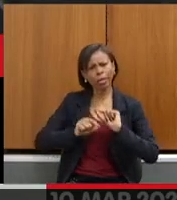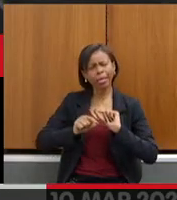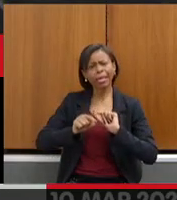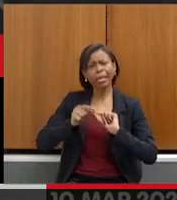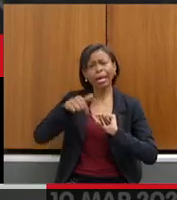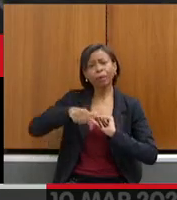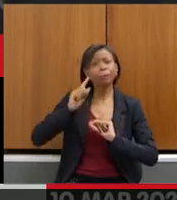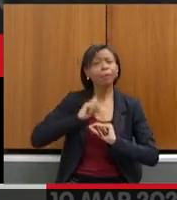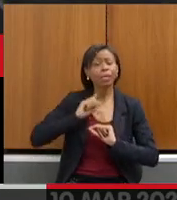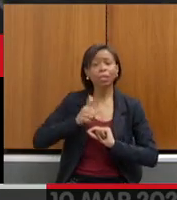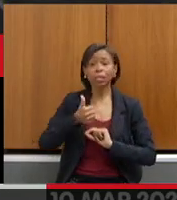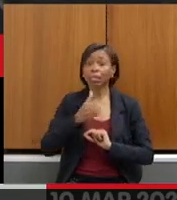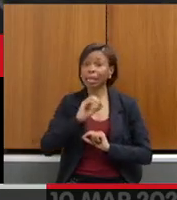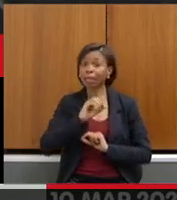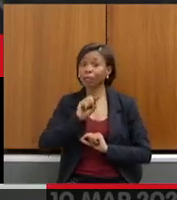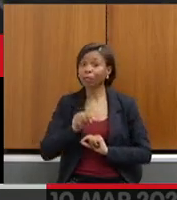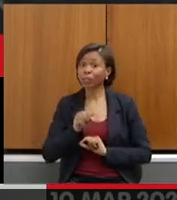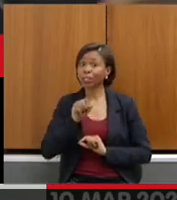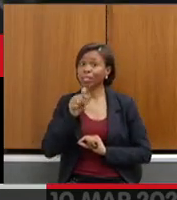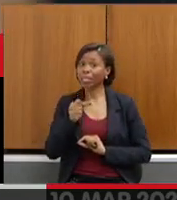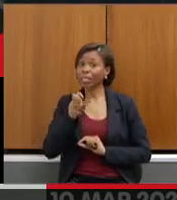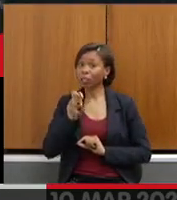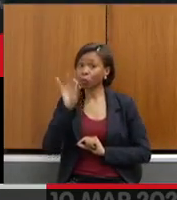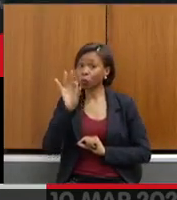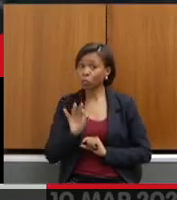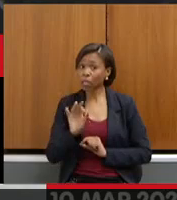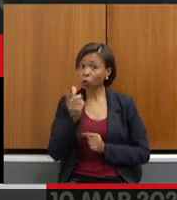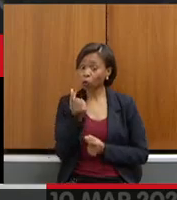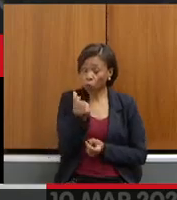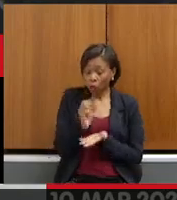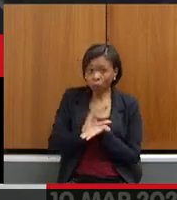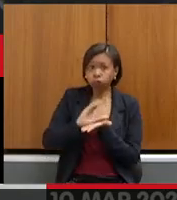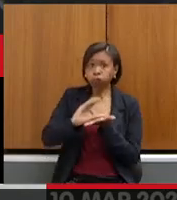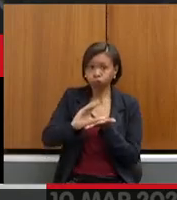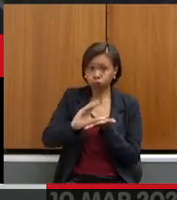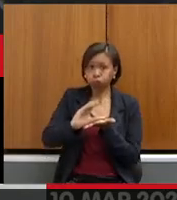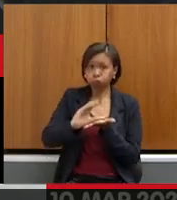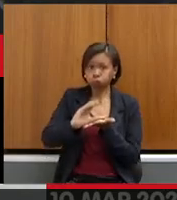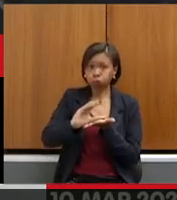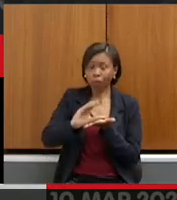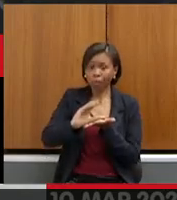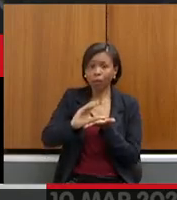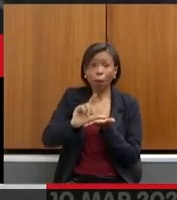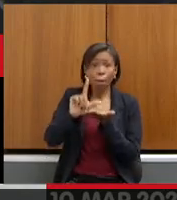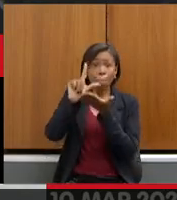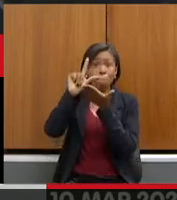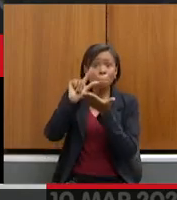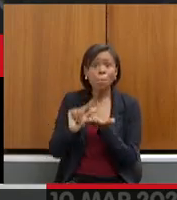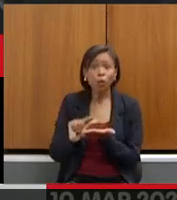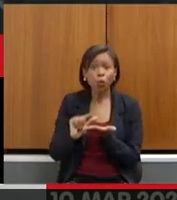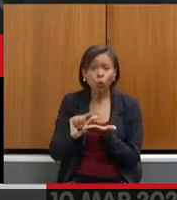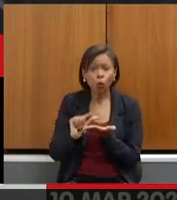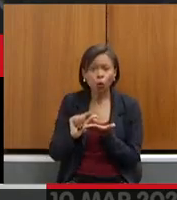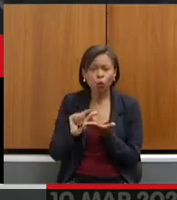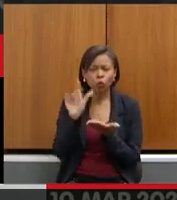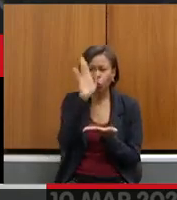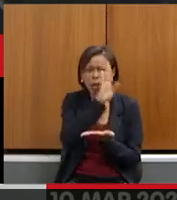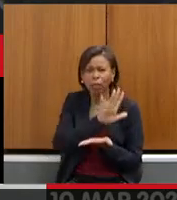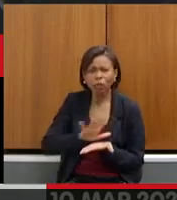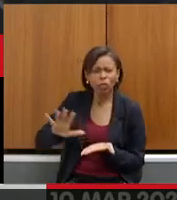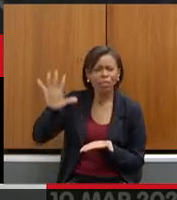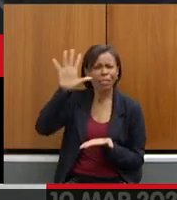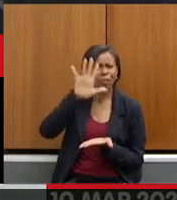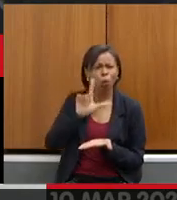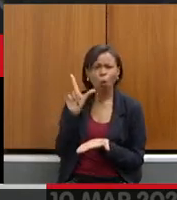10,75 por cento do orçamento previsto Esse foi o melhor investimento do Brasil em